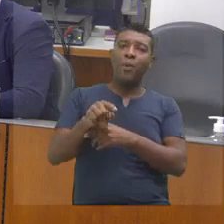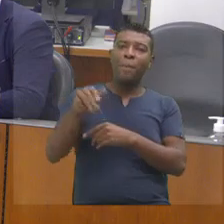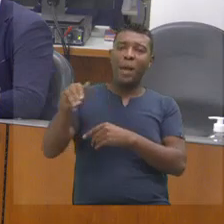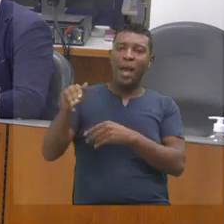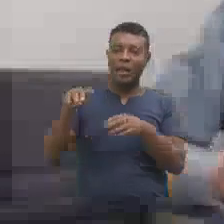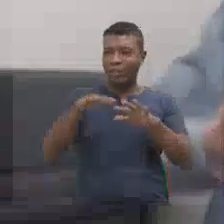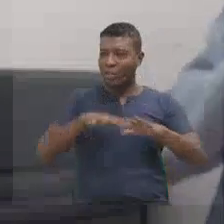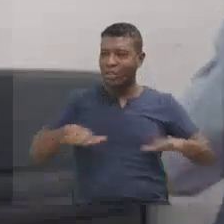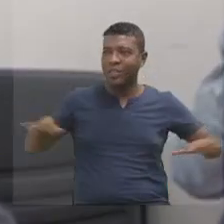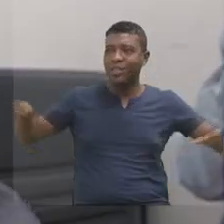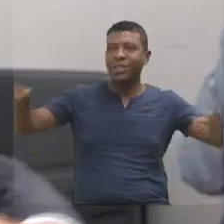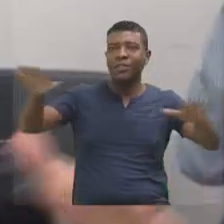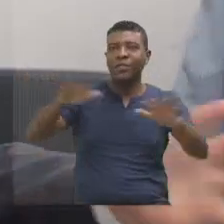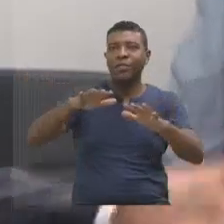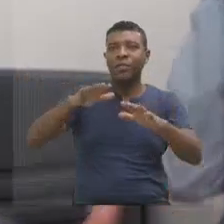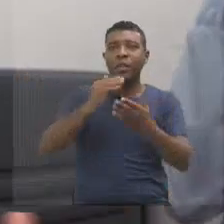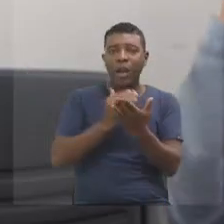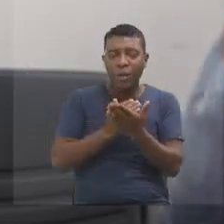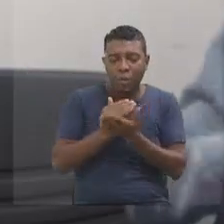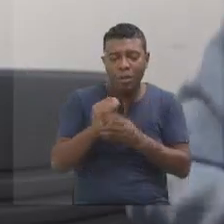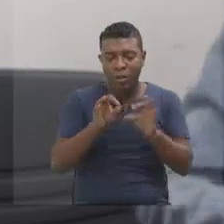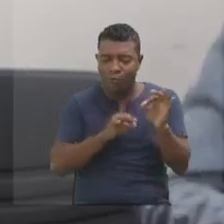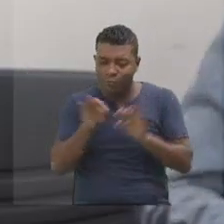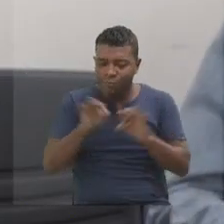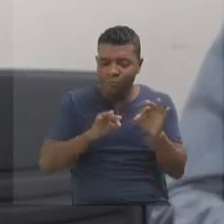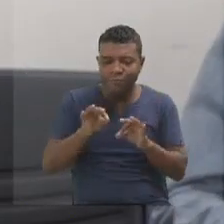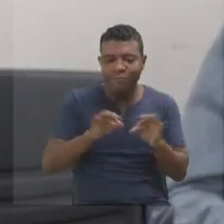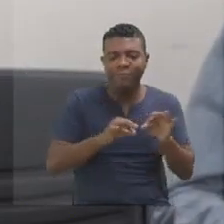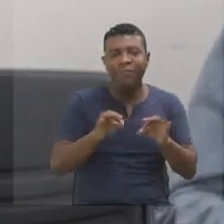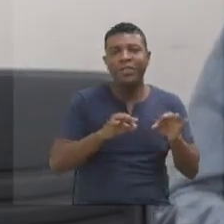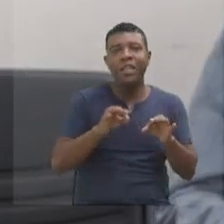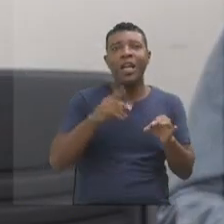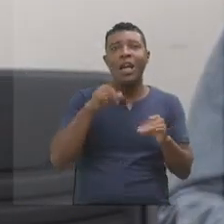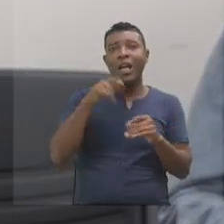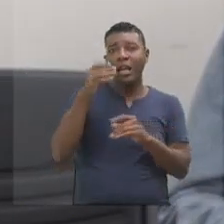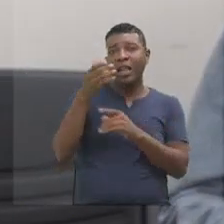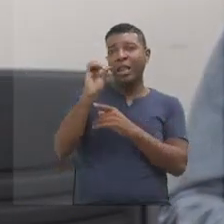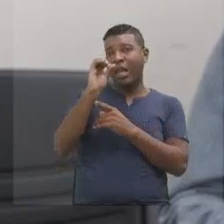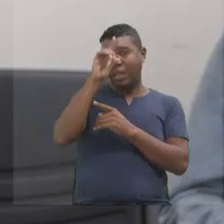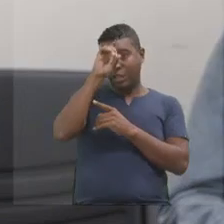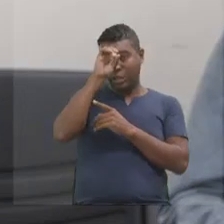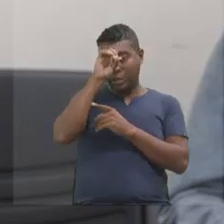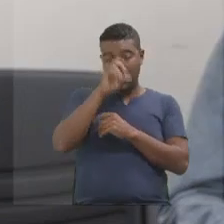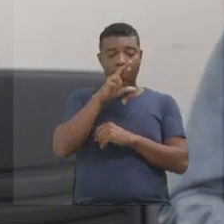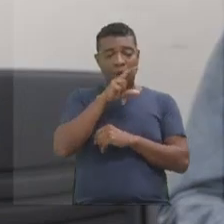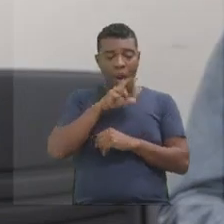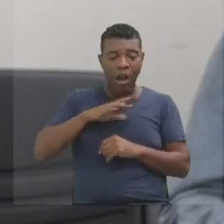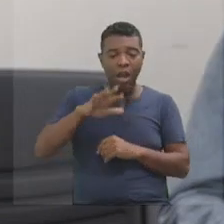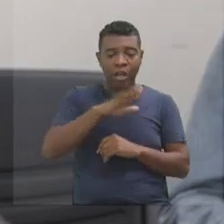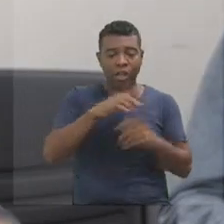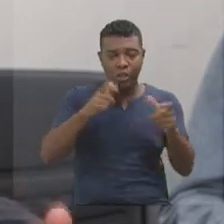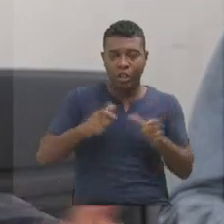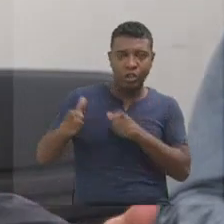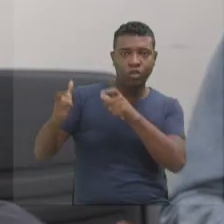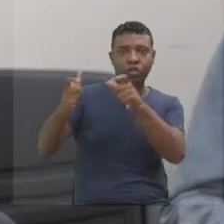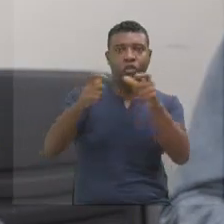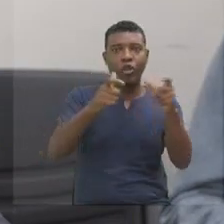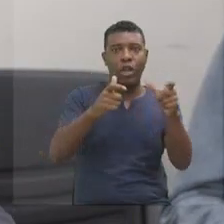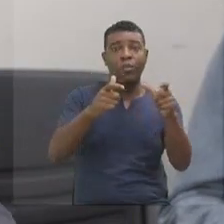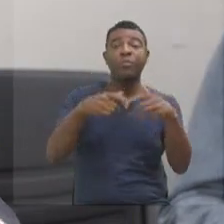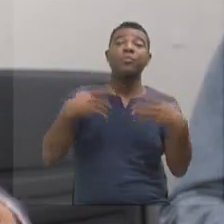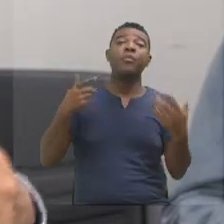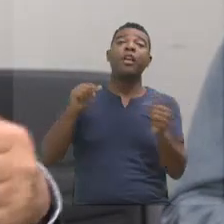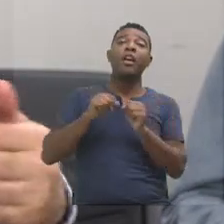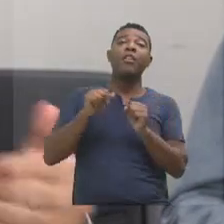e começou a tratativa dos 10 hospitais né regionais e atrasou um